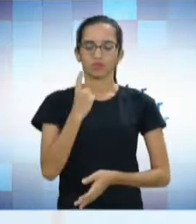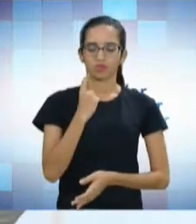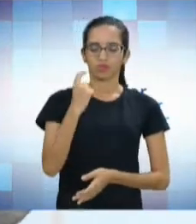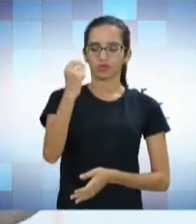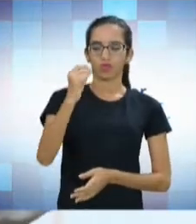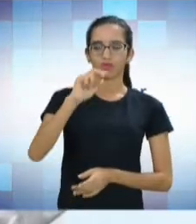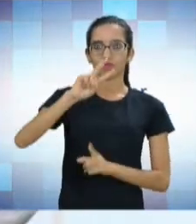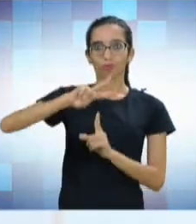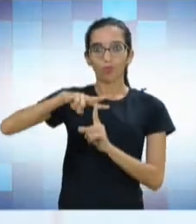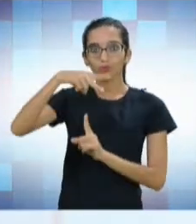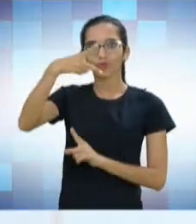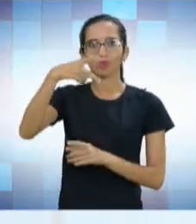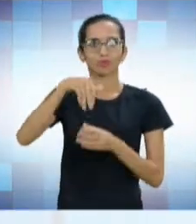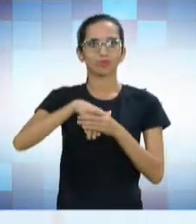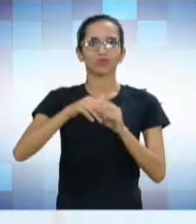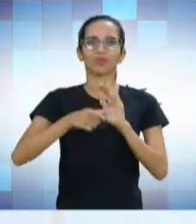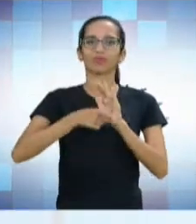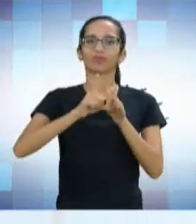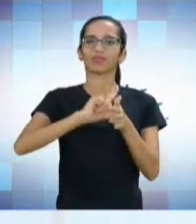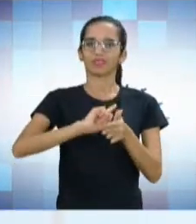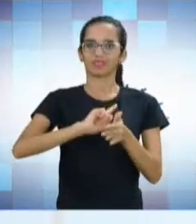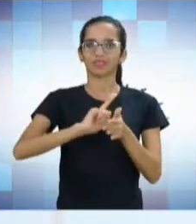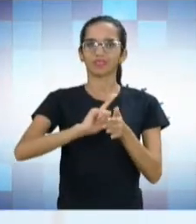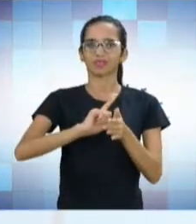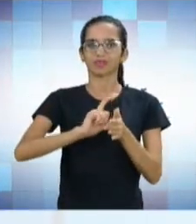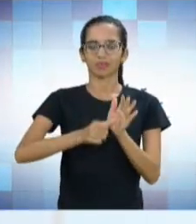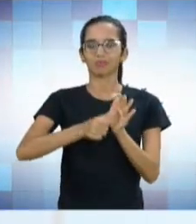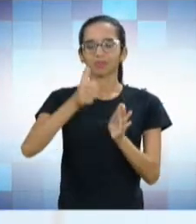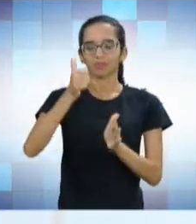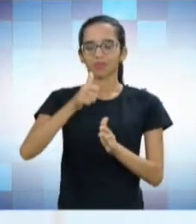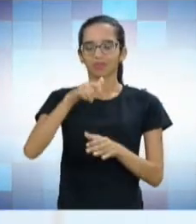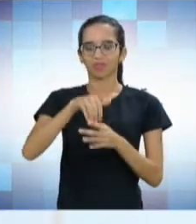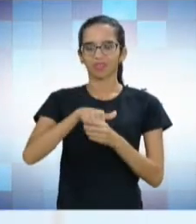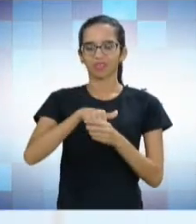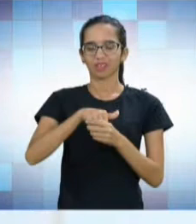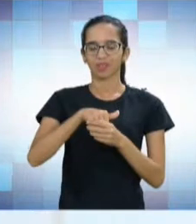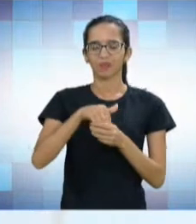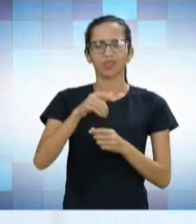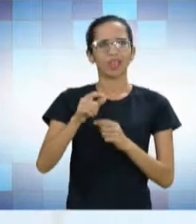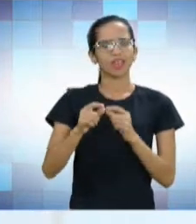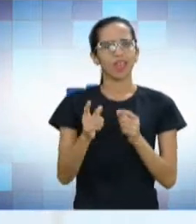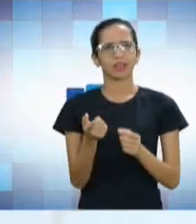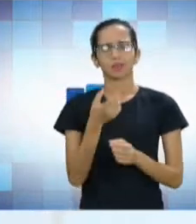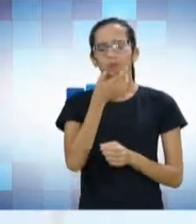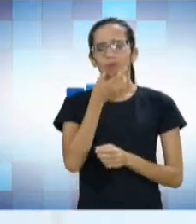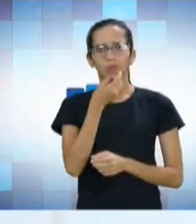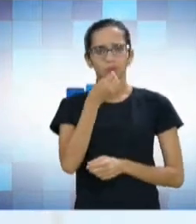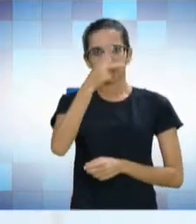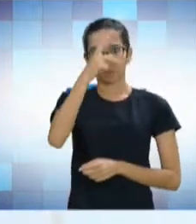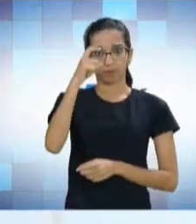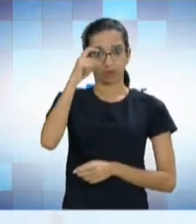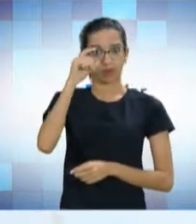com praticamente o dobro dos votos que eu tive na primeira eleição e aí de repente o prefeito me convidou para trabalhar